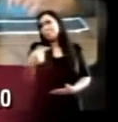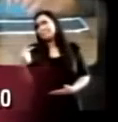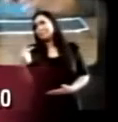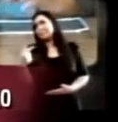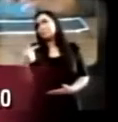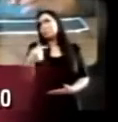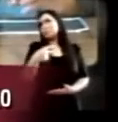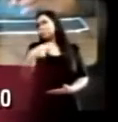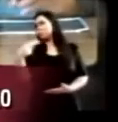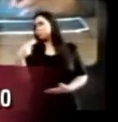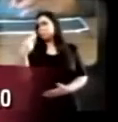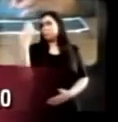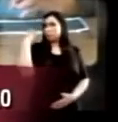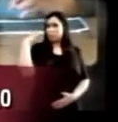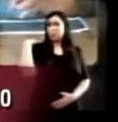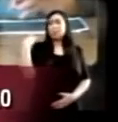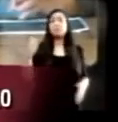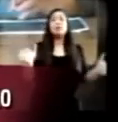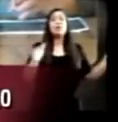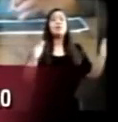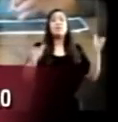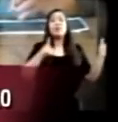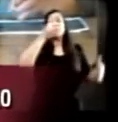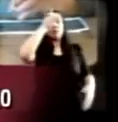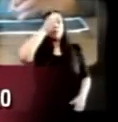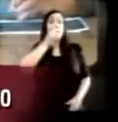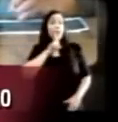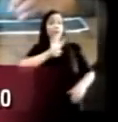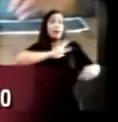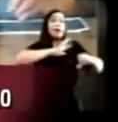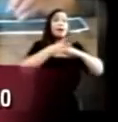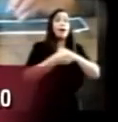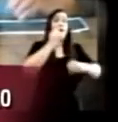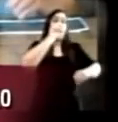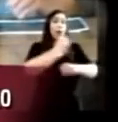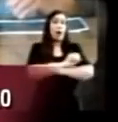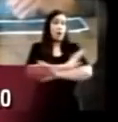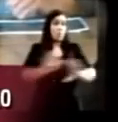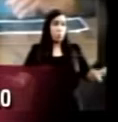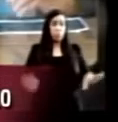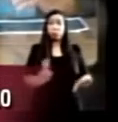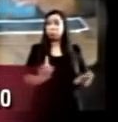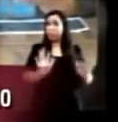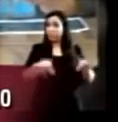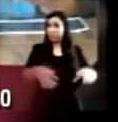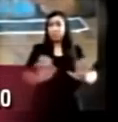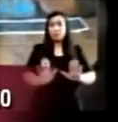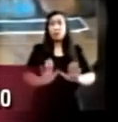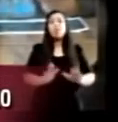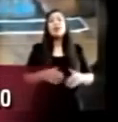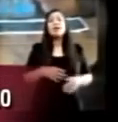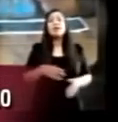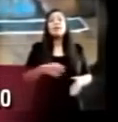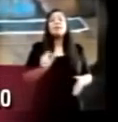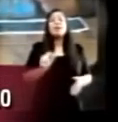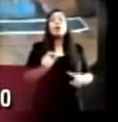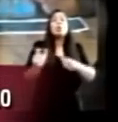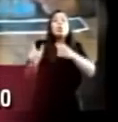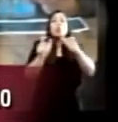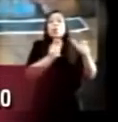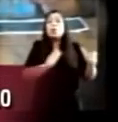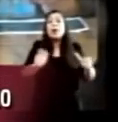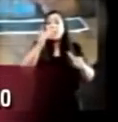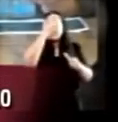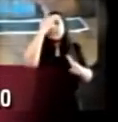atrás, que fase amarela não significa que acabou a epidemia, é que nós temos mais folga de leitos para atender